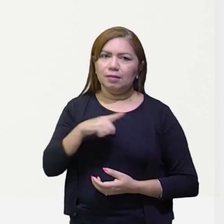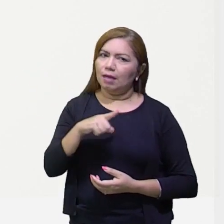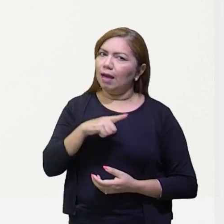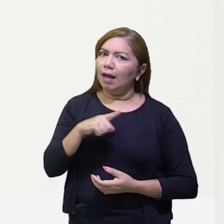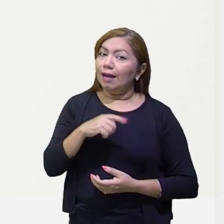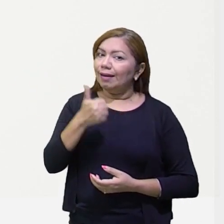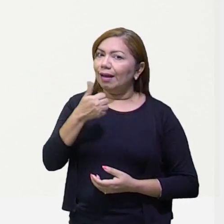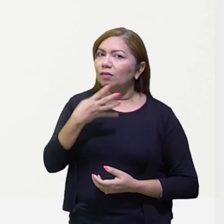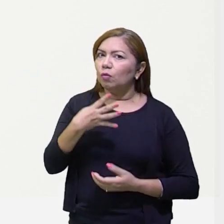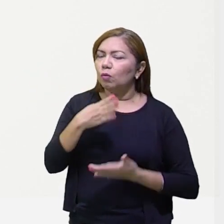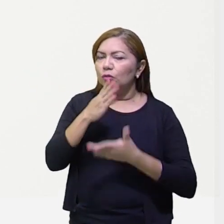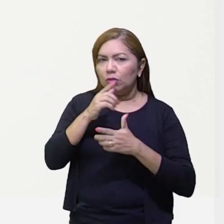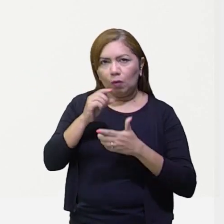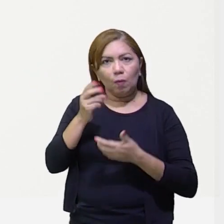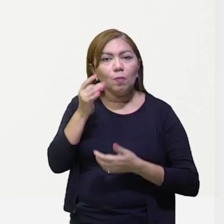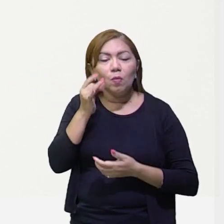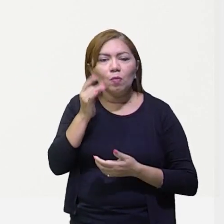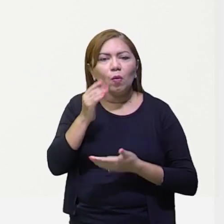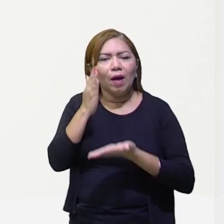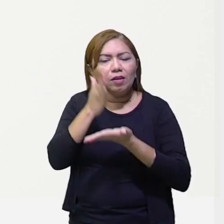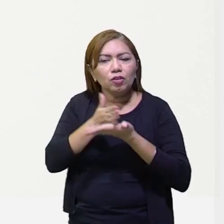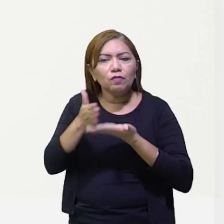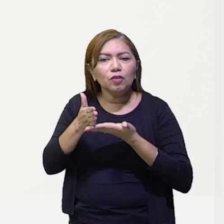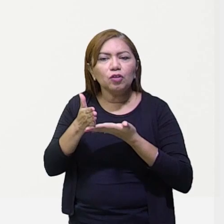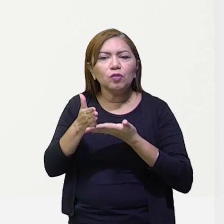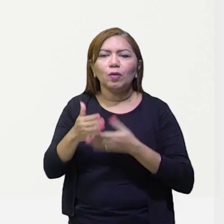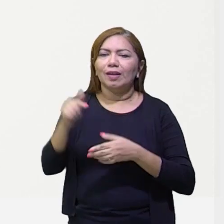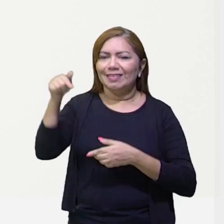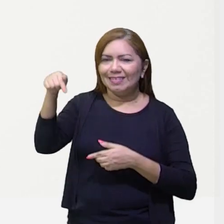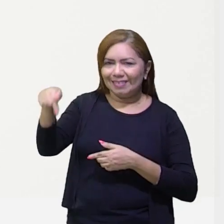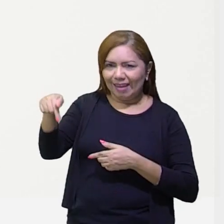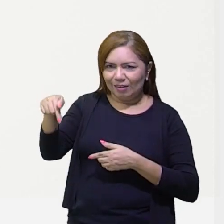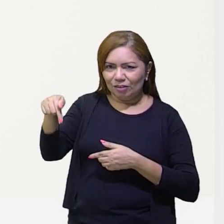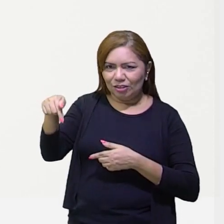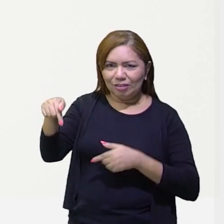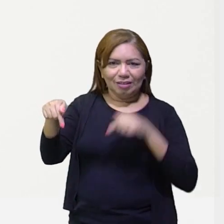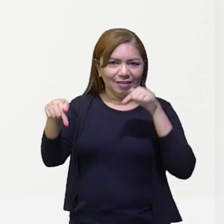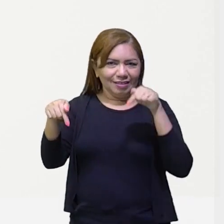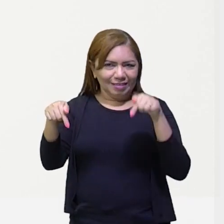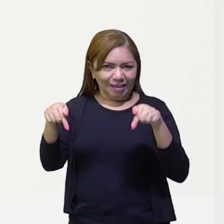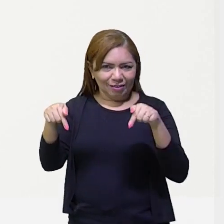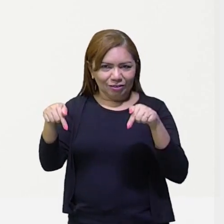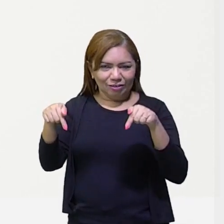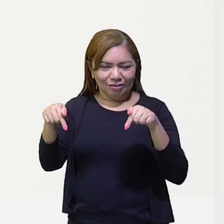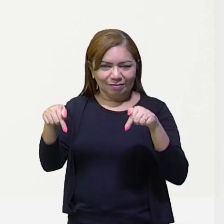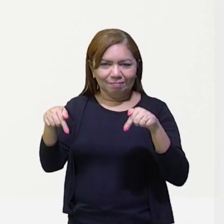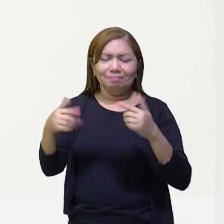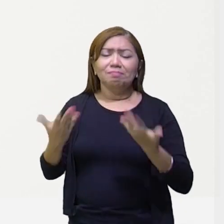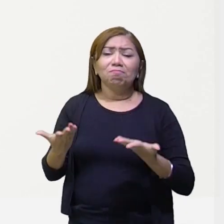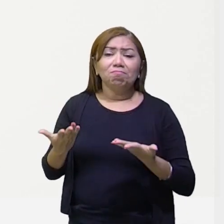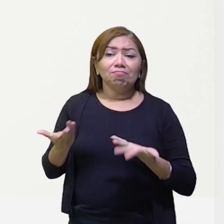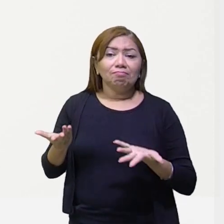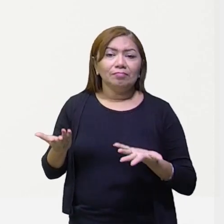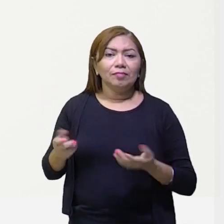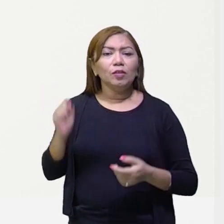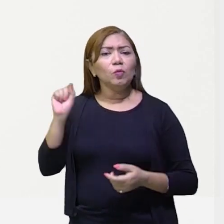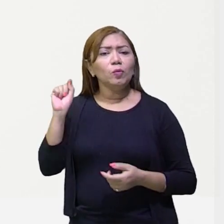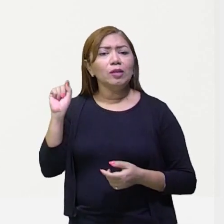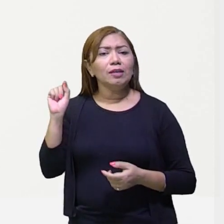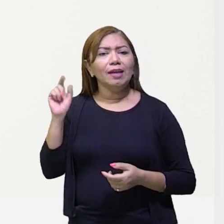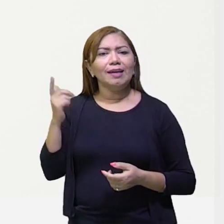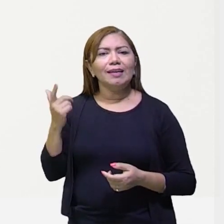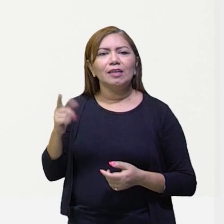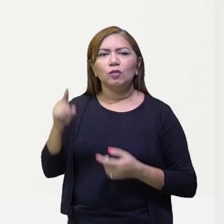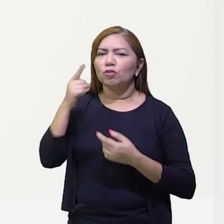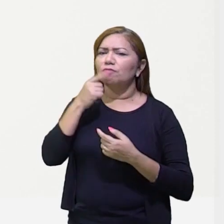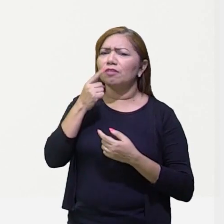quis dividir com seu irmão, cada um ficou com quanto? Ficou com 7. Professor, e o que é isso aqui que está aparecendo para a